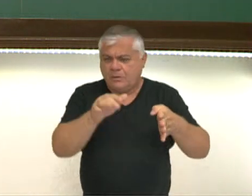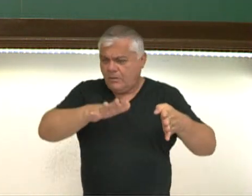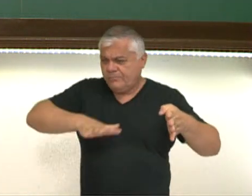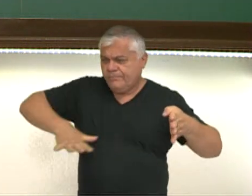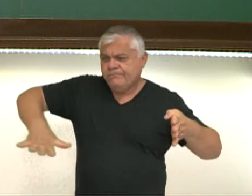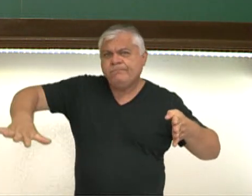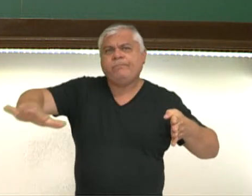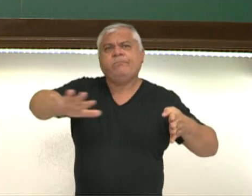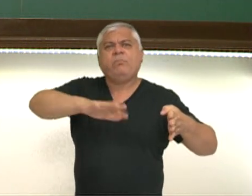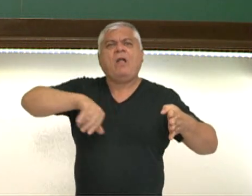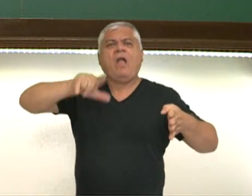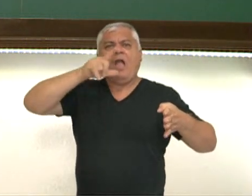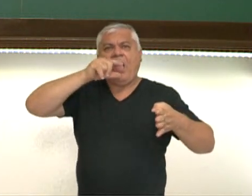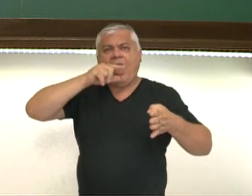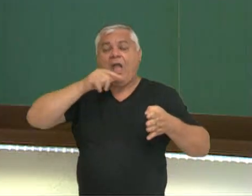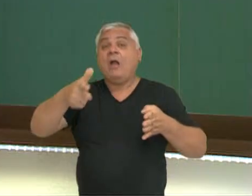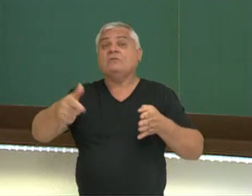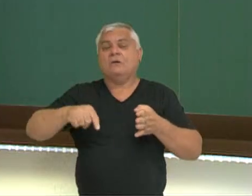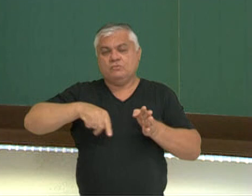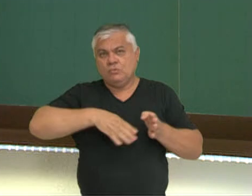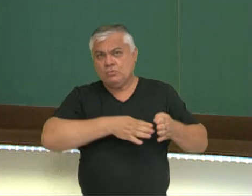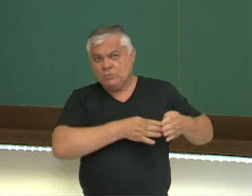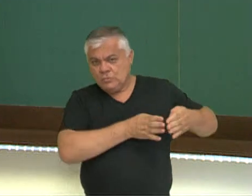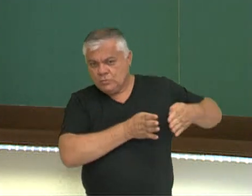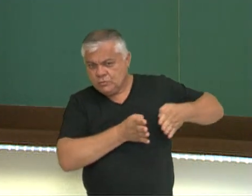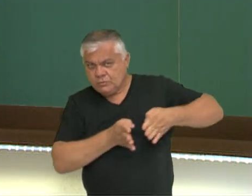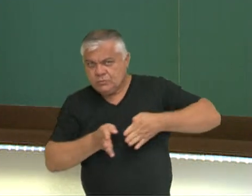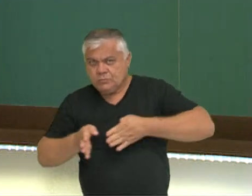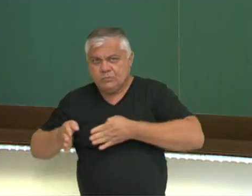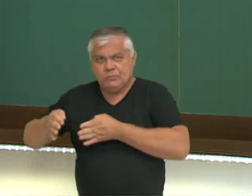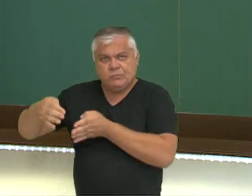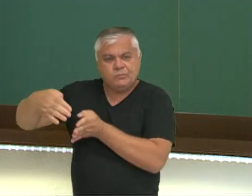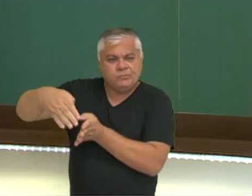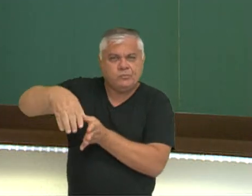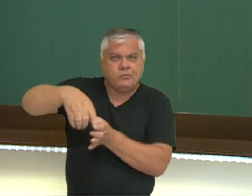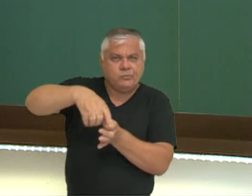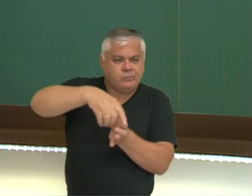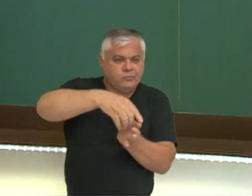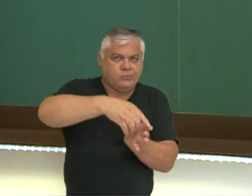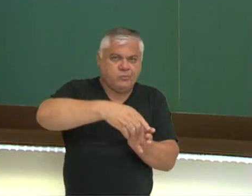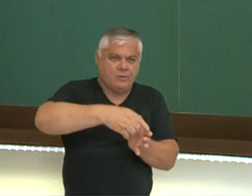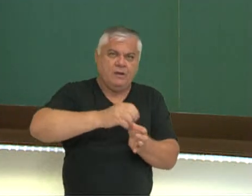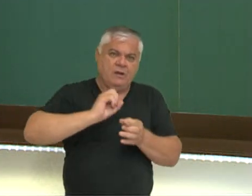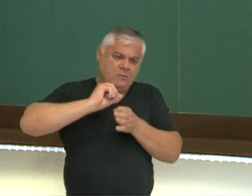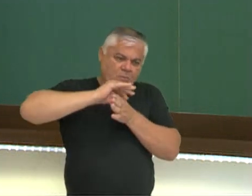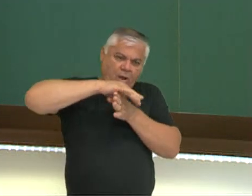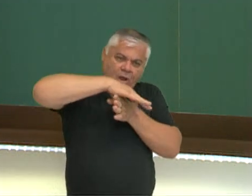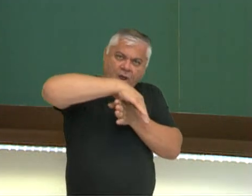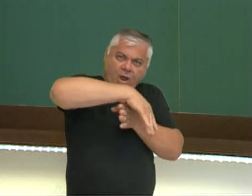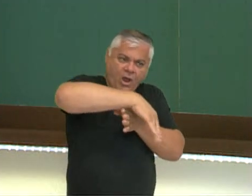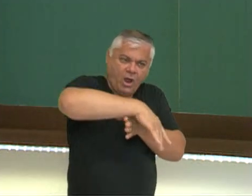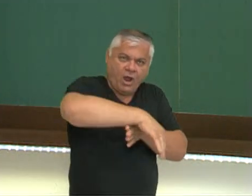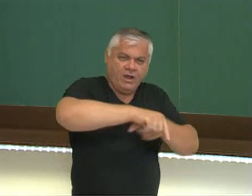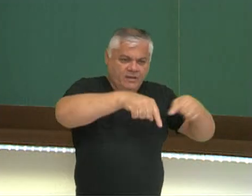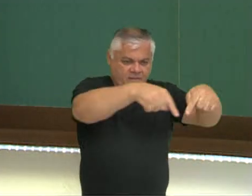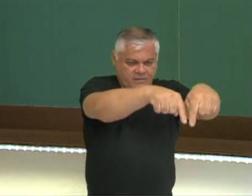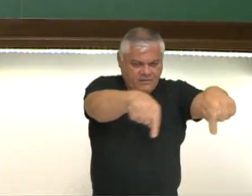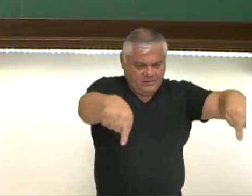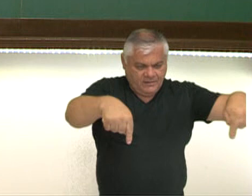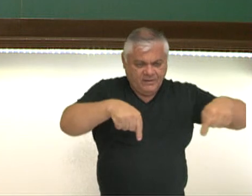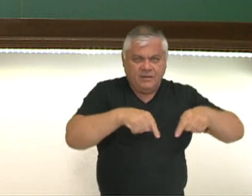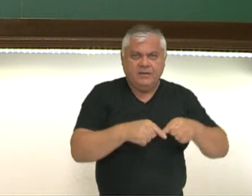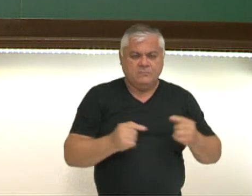são direcionados, a água desses rios são direcionadas até as estações de tratamento para que essa